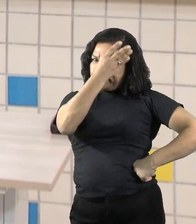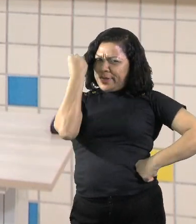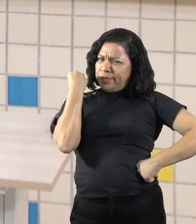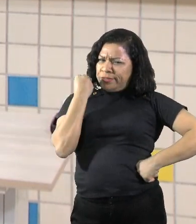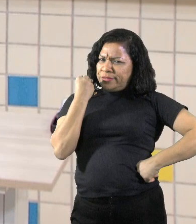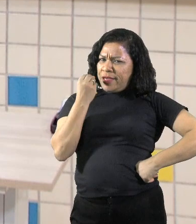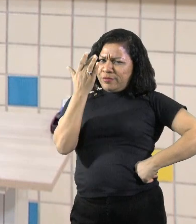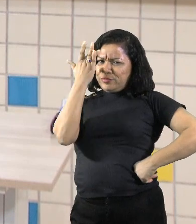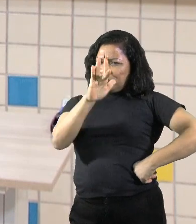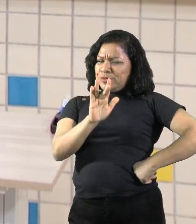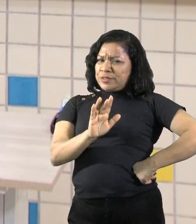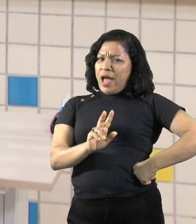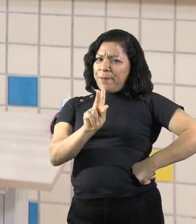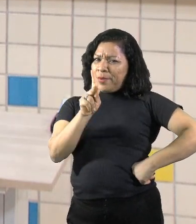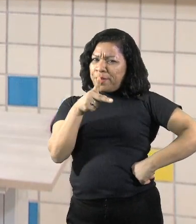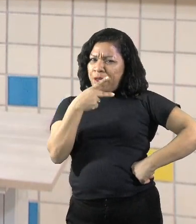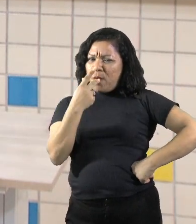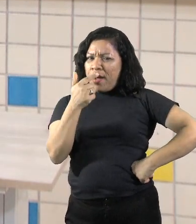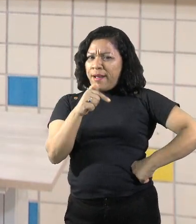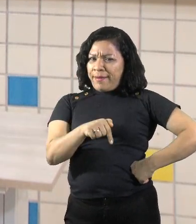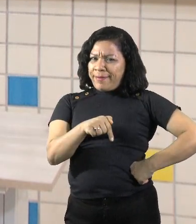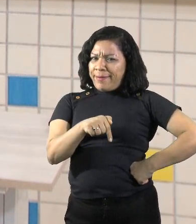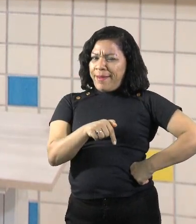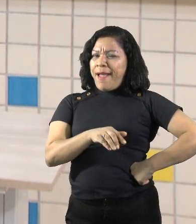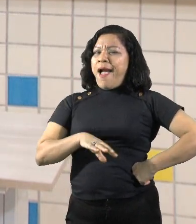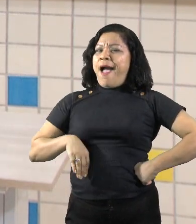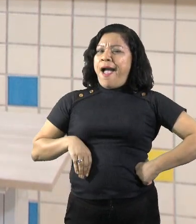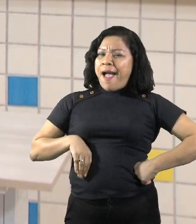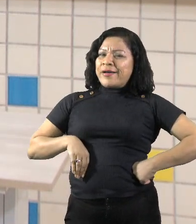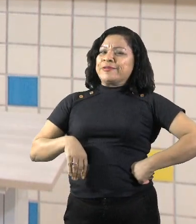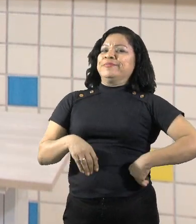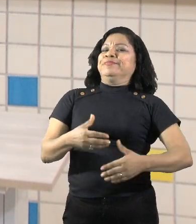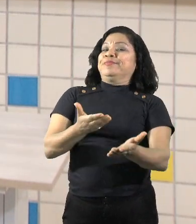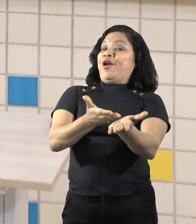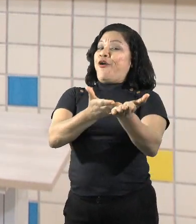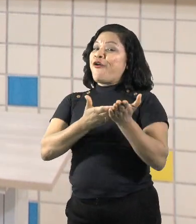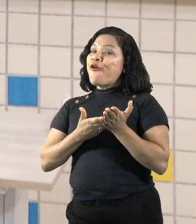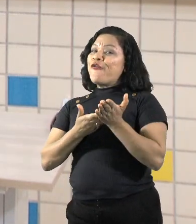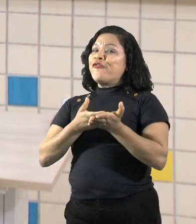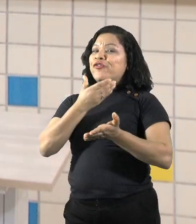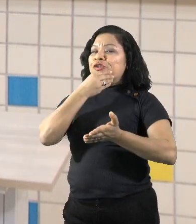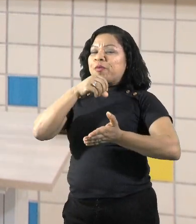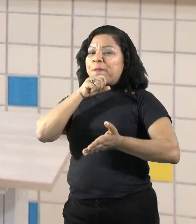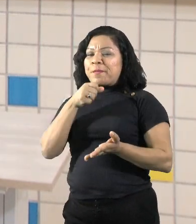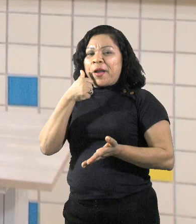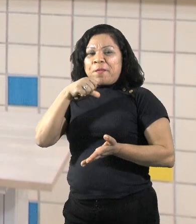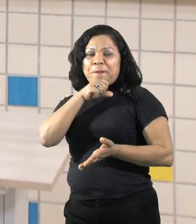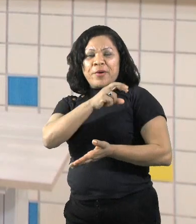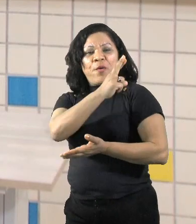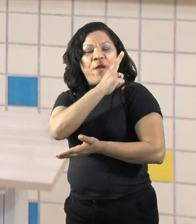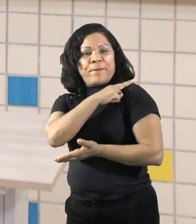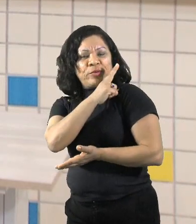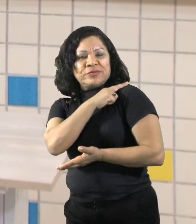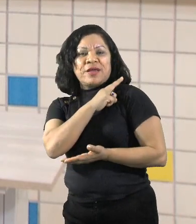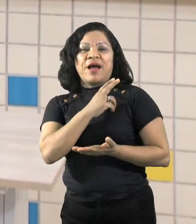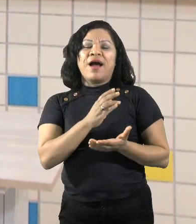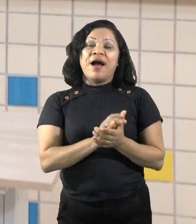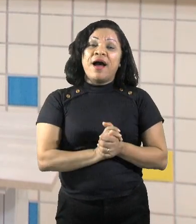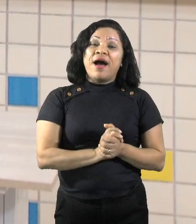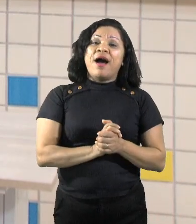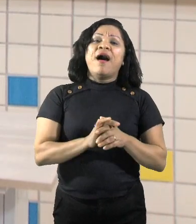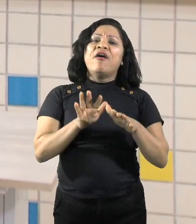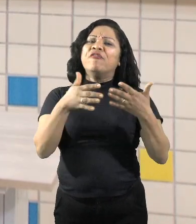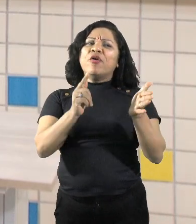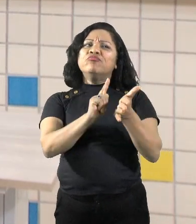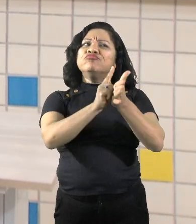Fica a dica de pesquisa aí. Convide o seu responsável e pesquise na internet gênero textual